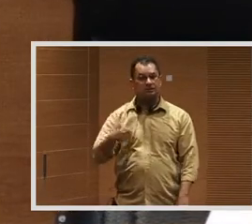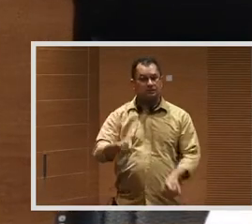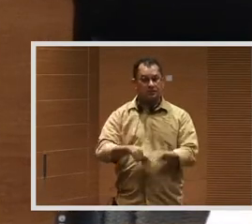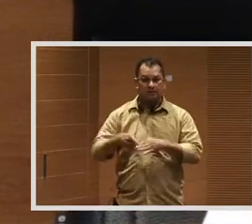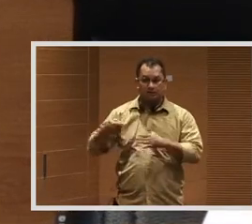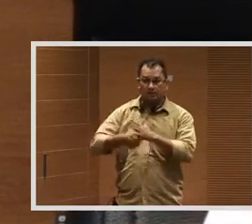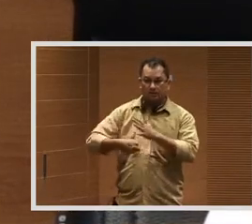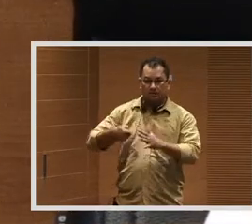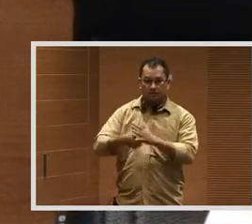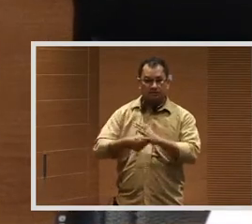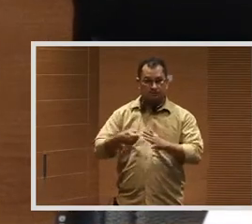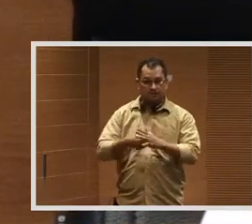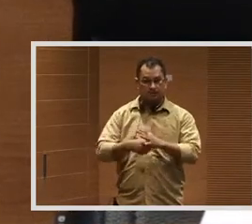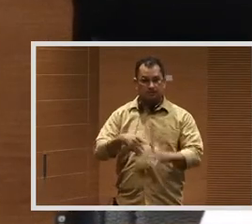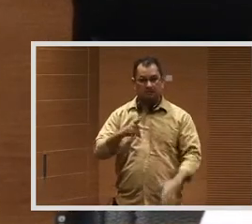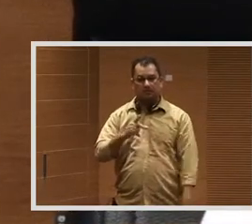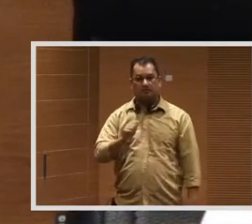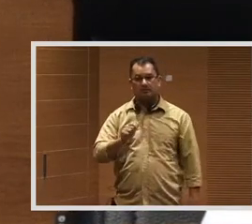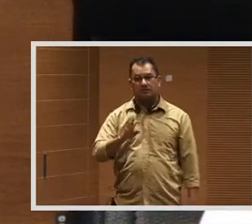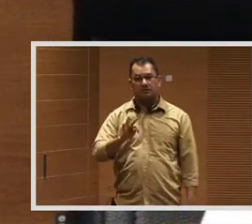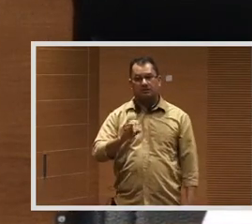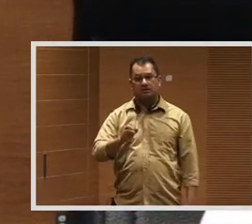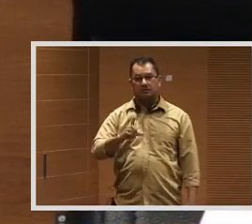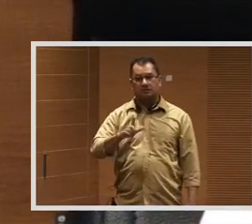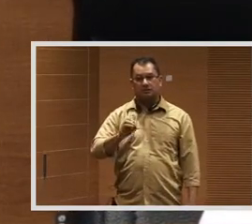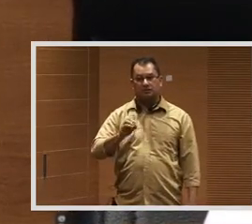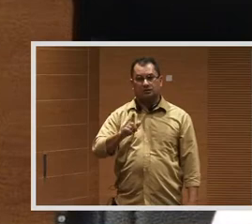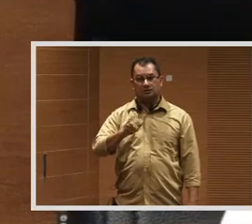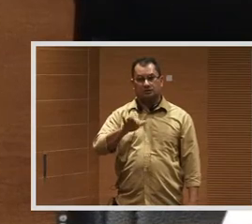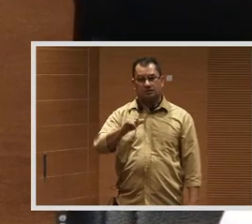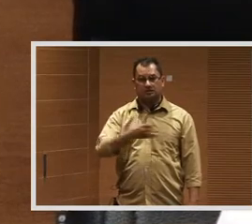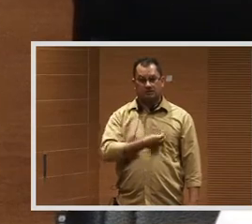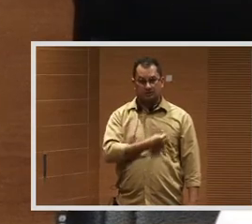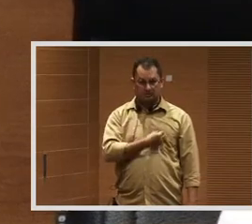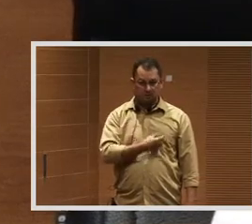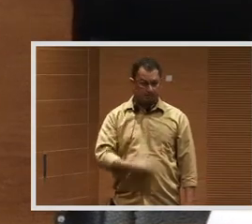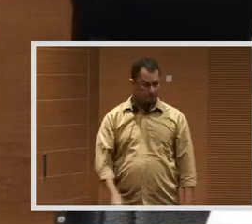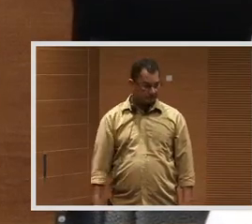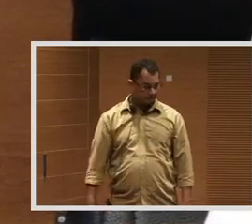militante do Despatologiza, um movimento para a despatologização da vida.